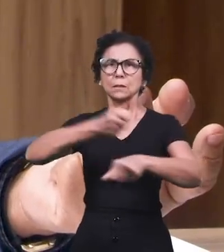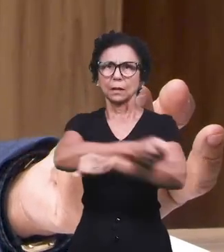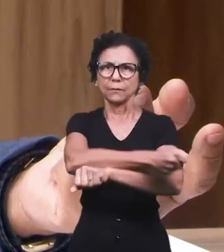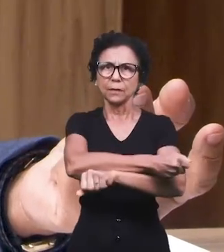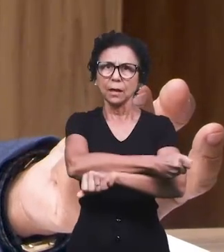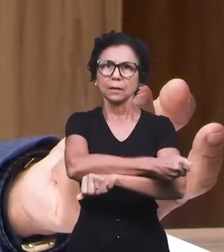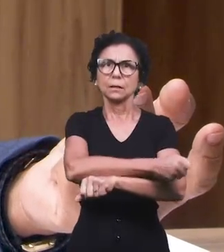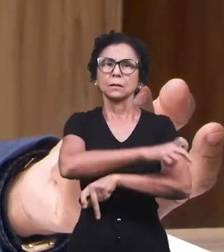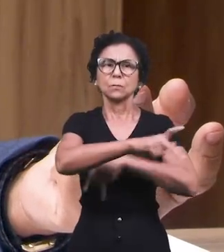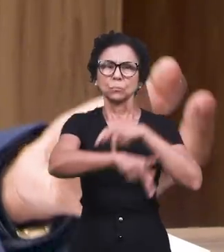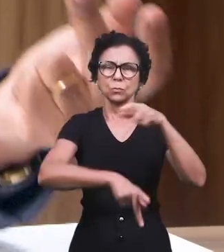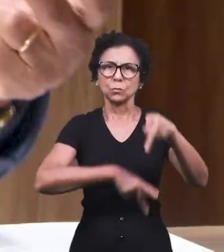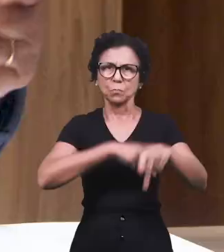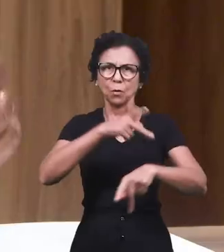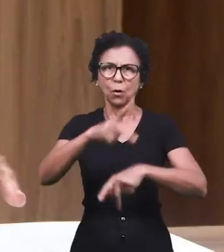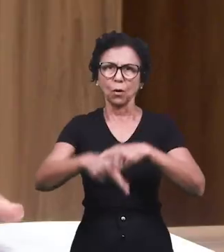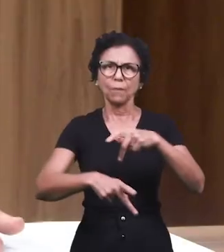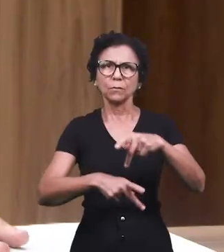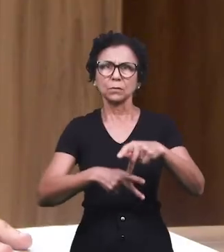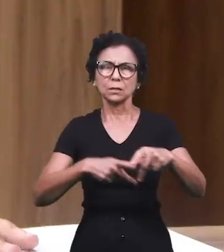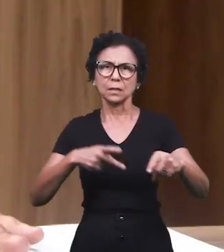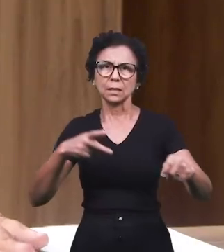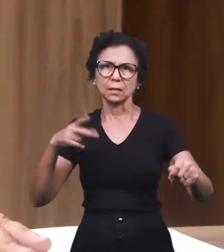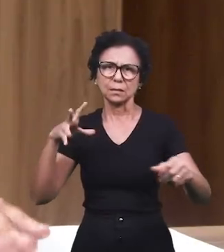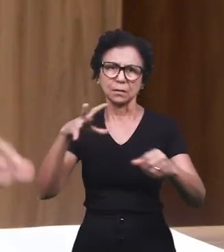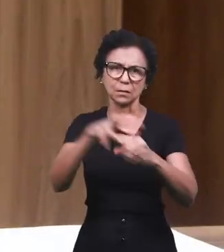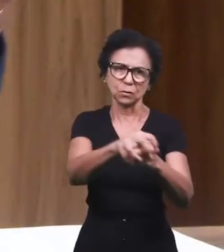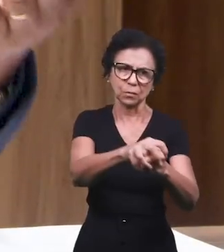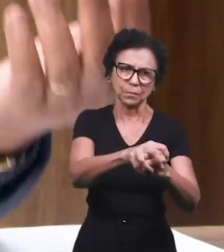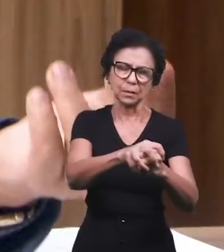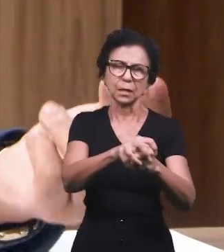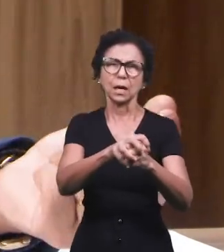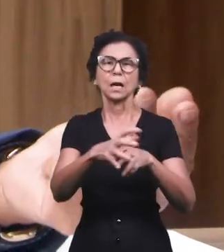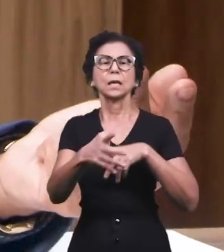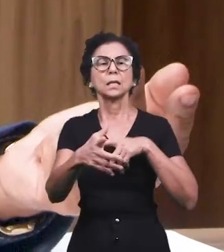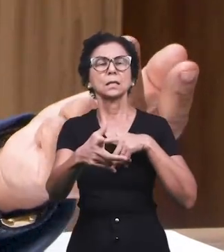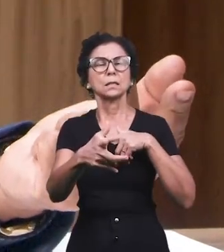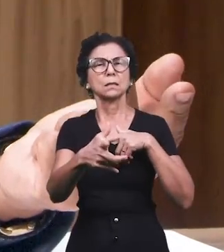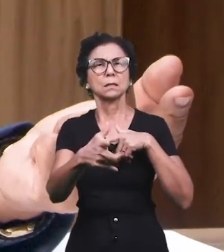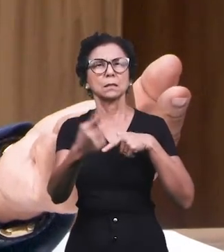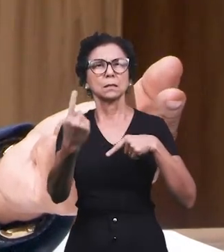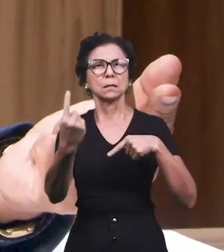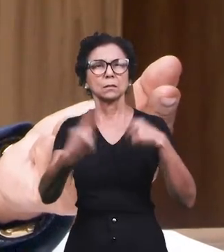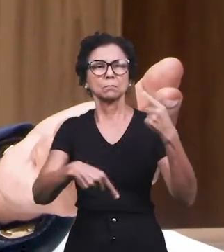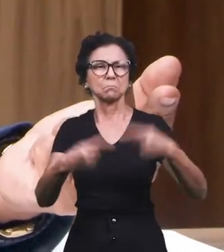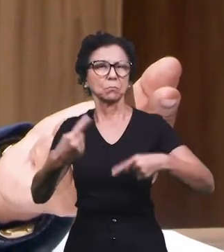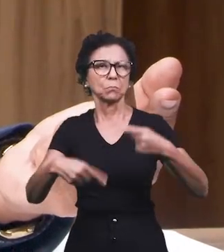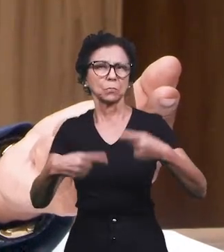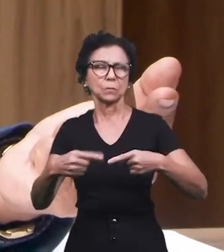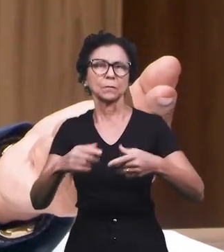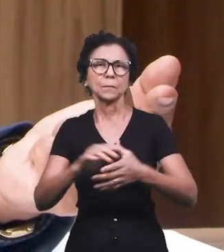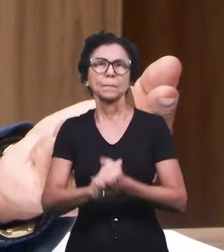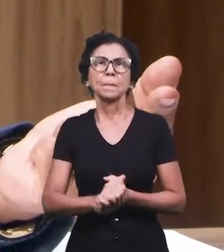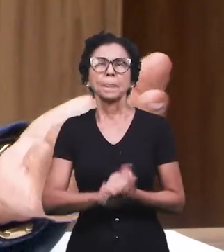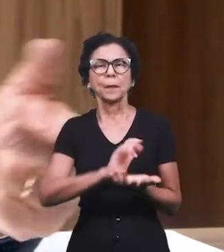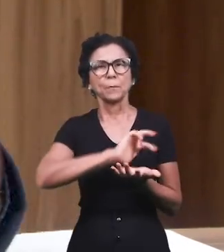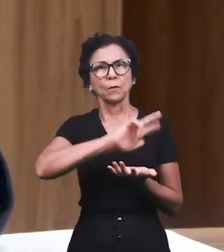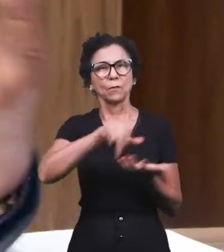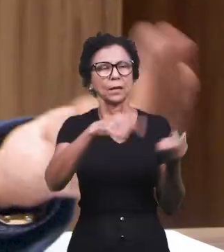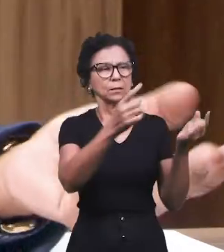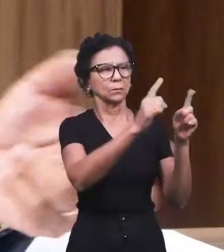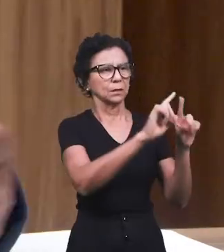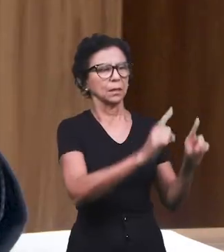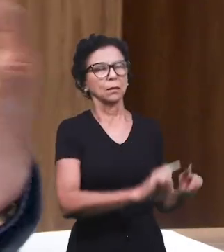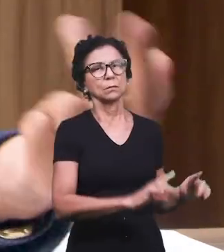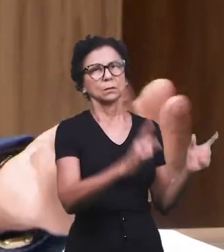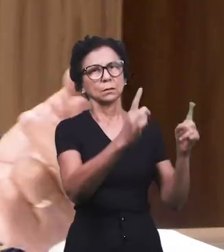os povos dominados. Ele não tinha... Ele era bonzinho, mas nem tão bonzinho assim também. A questão do politeísmo, né? Eles criam vários